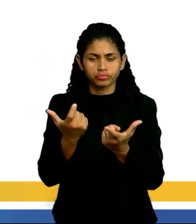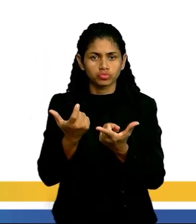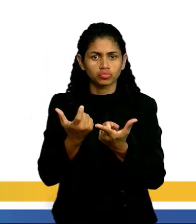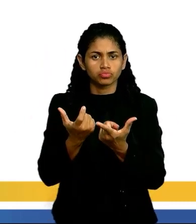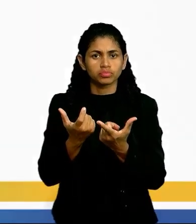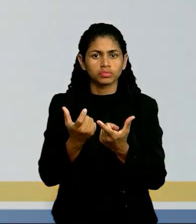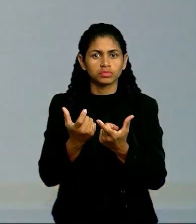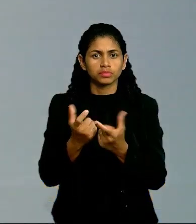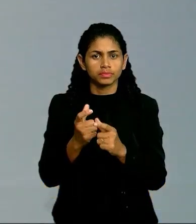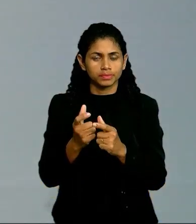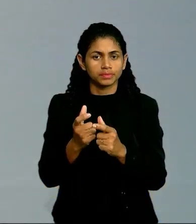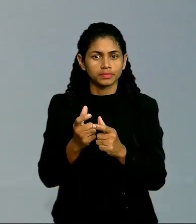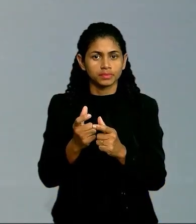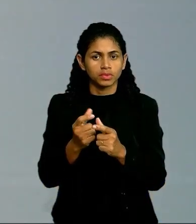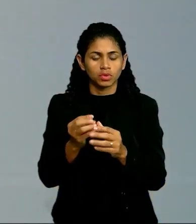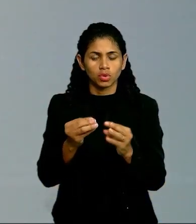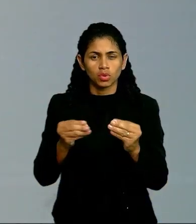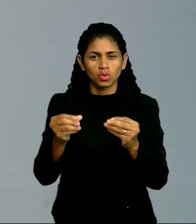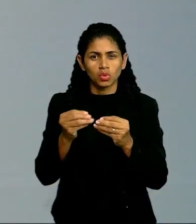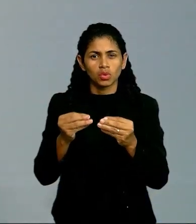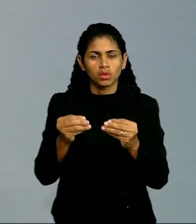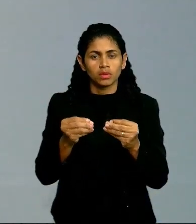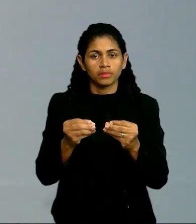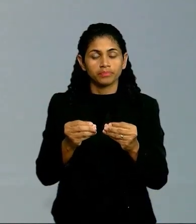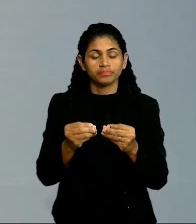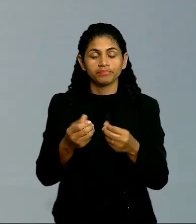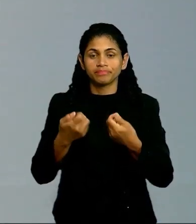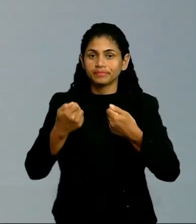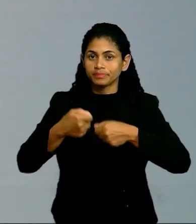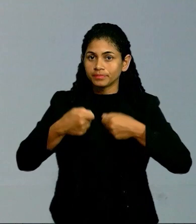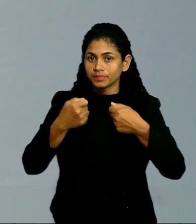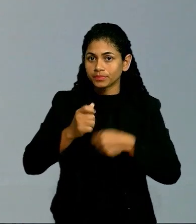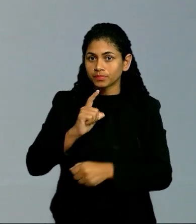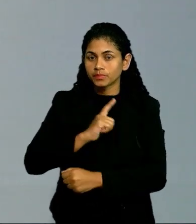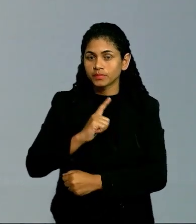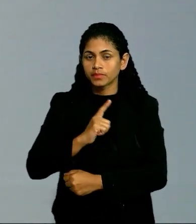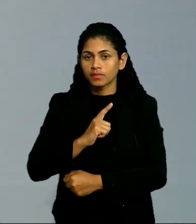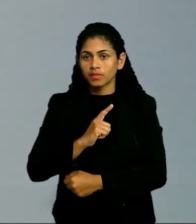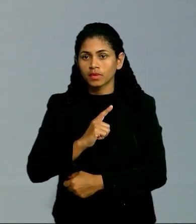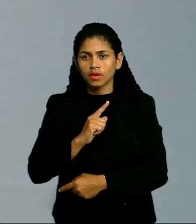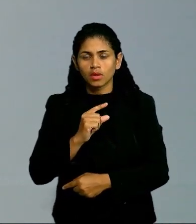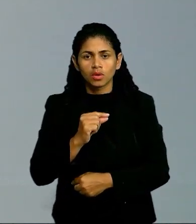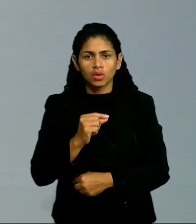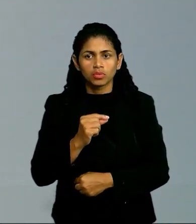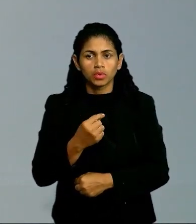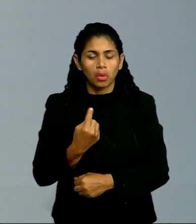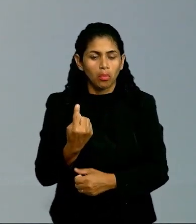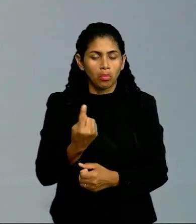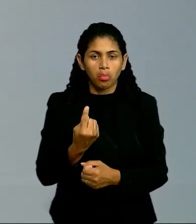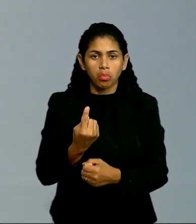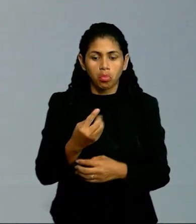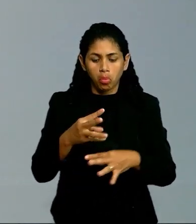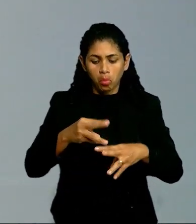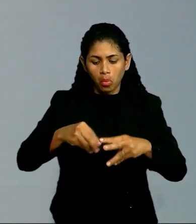se ter uma oxirredução, é necessário que tenha alguém oxidando e alguém reduzindo. Em alguns momentos,